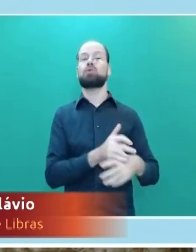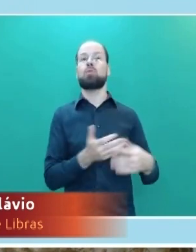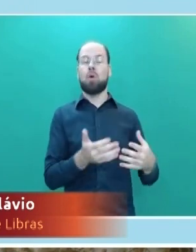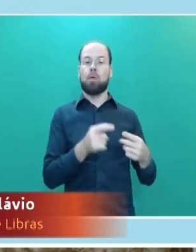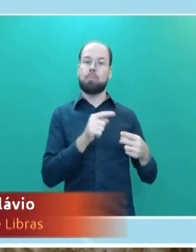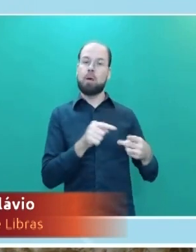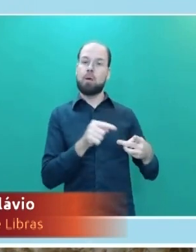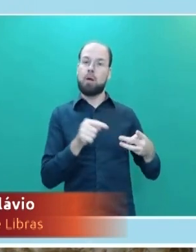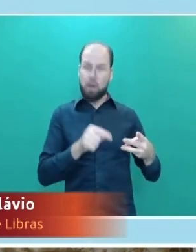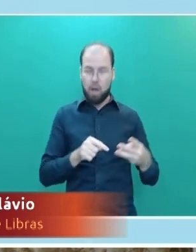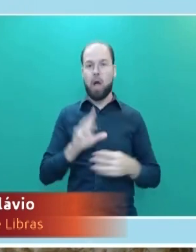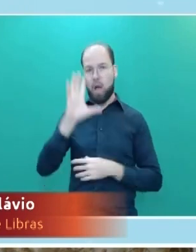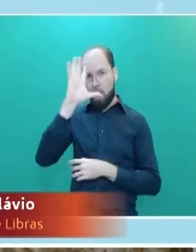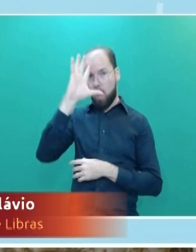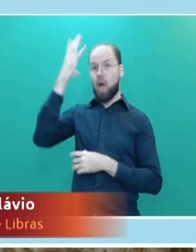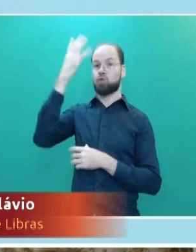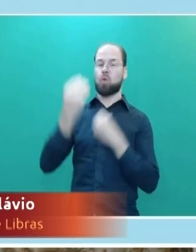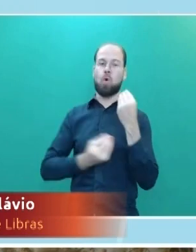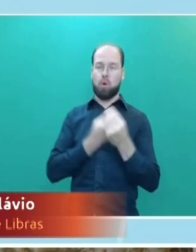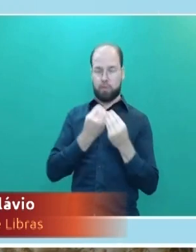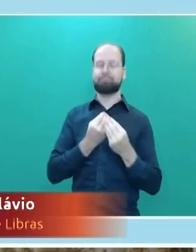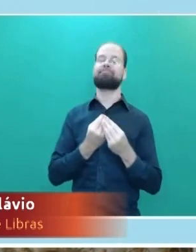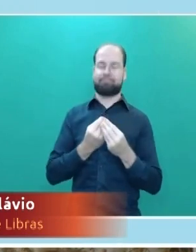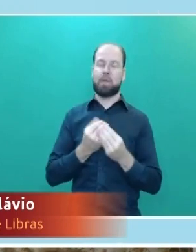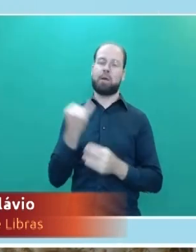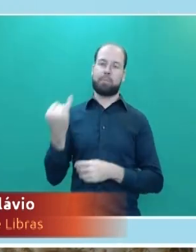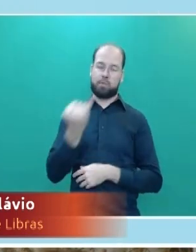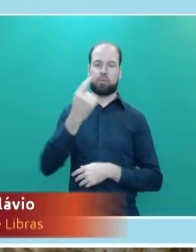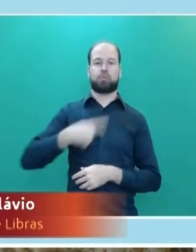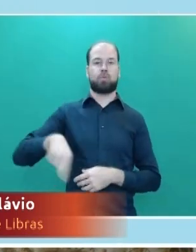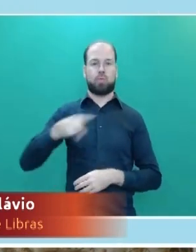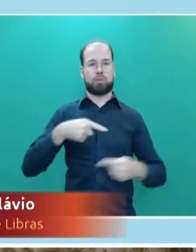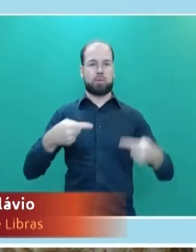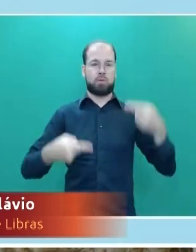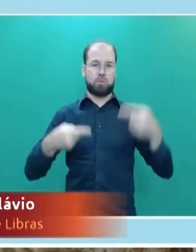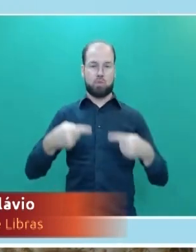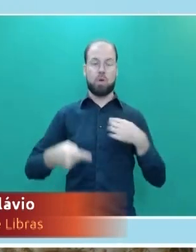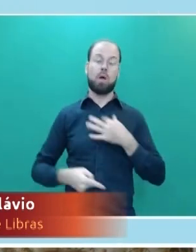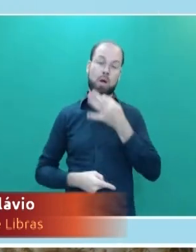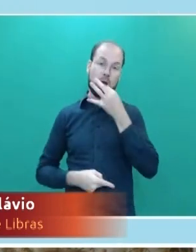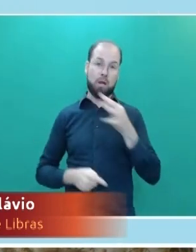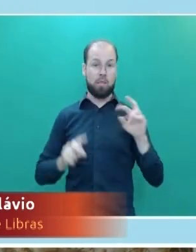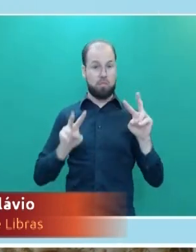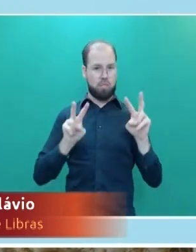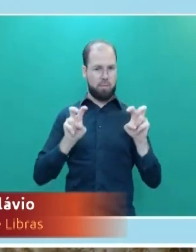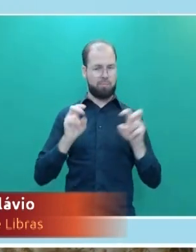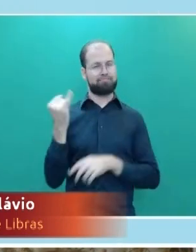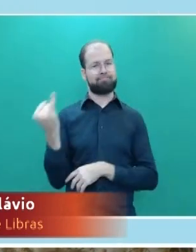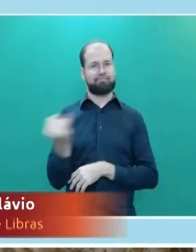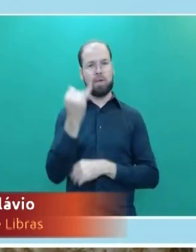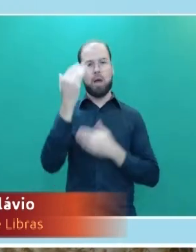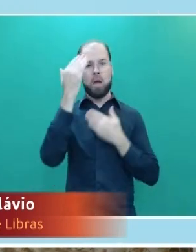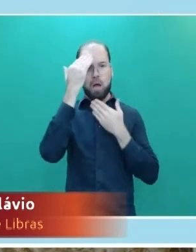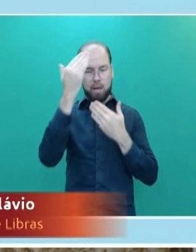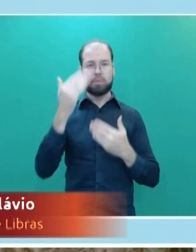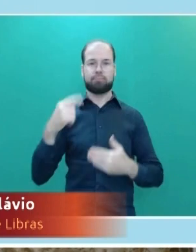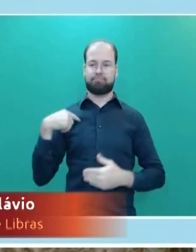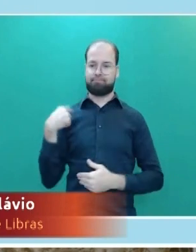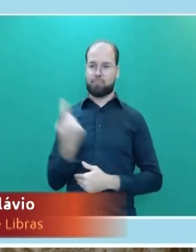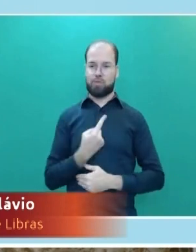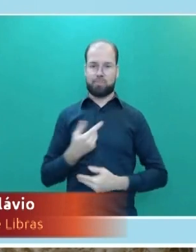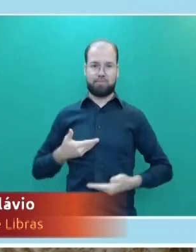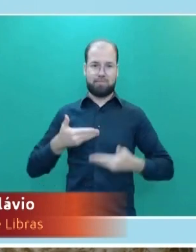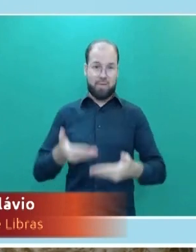que se discuta. Então, eu acho que o tema é da maior importância e agradeço a vocês aí por isso.